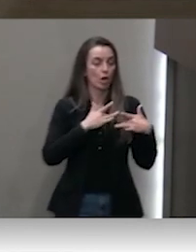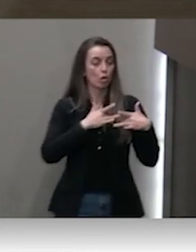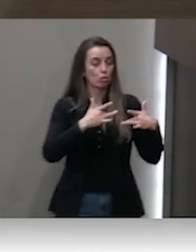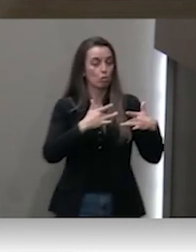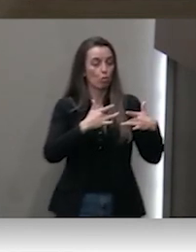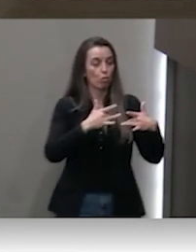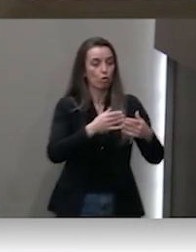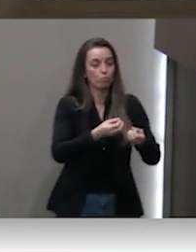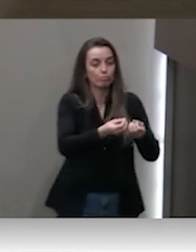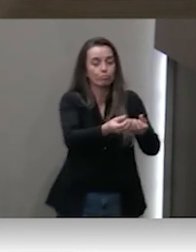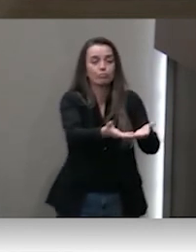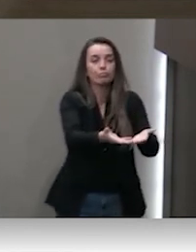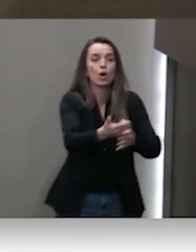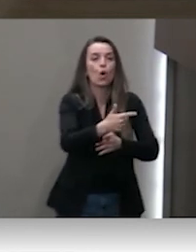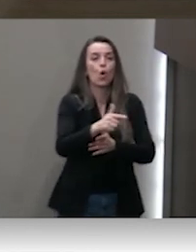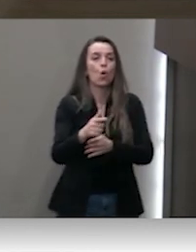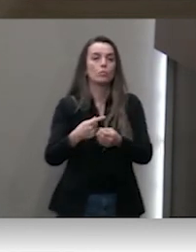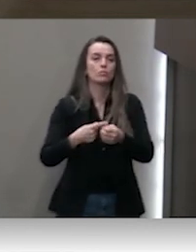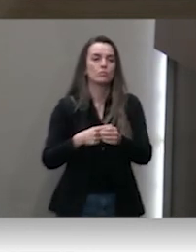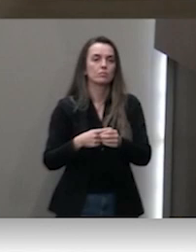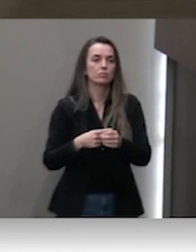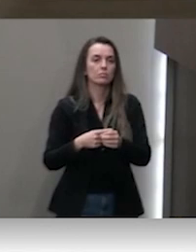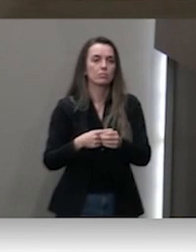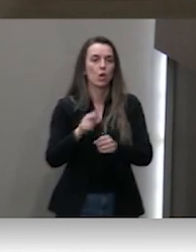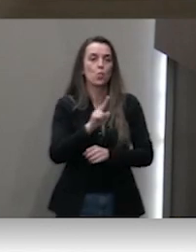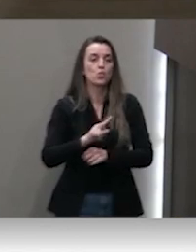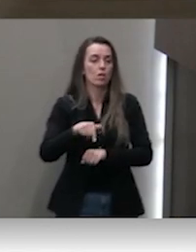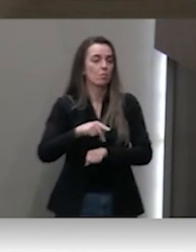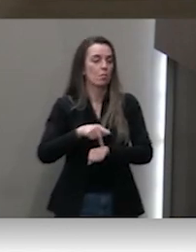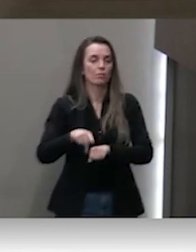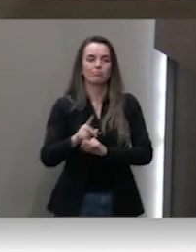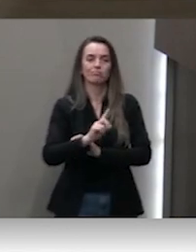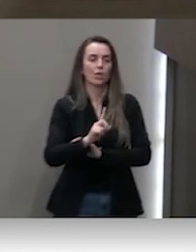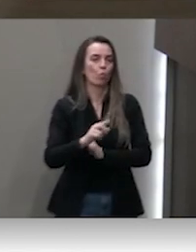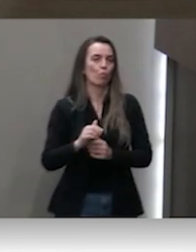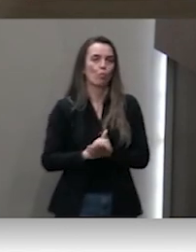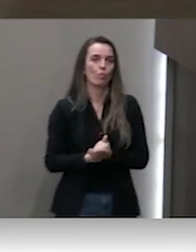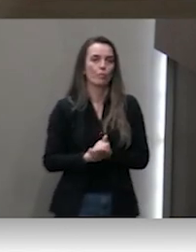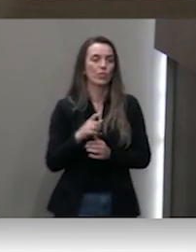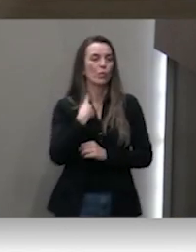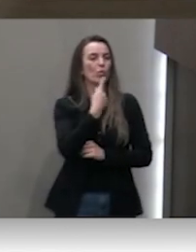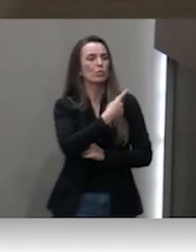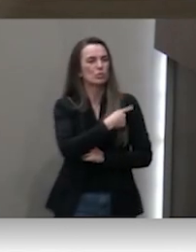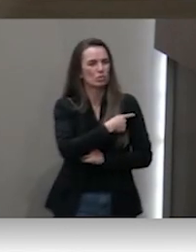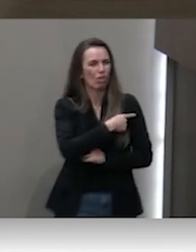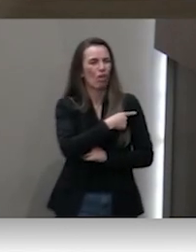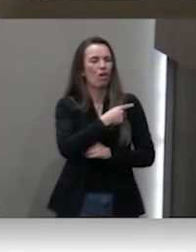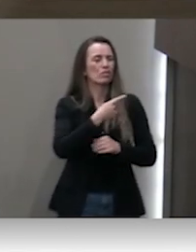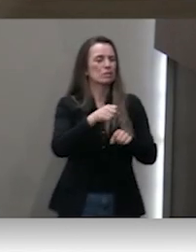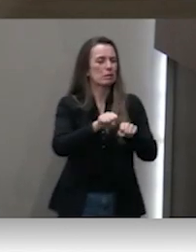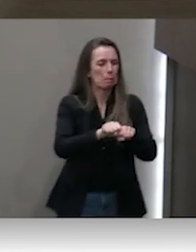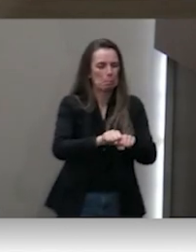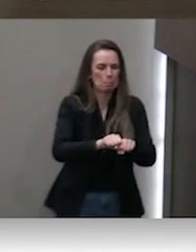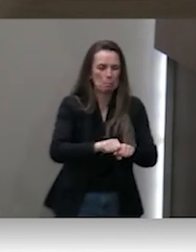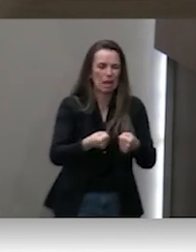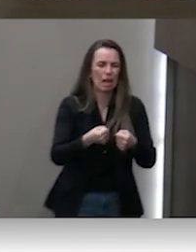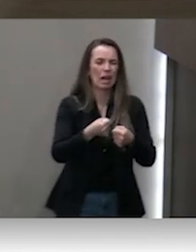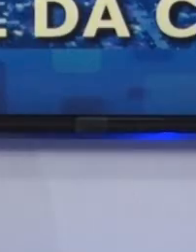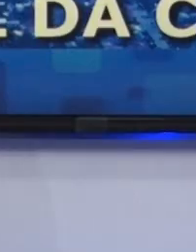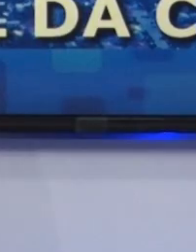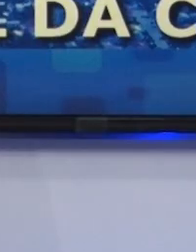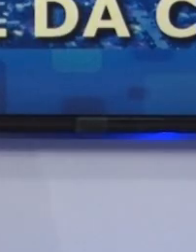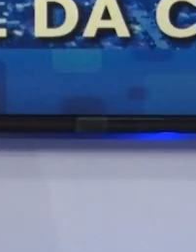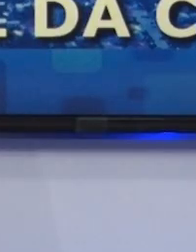outros municípios, mas não serve para o nosso. O nosso deixa enferrujando no pátio da